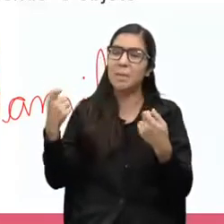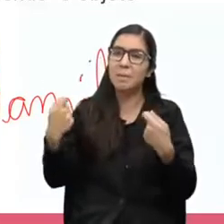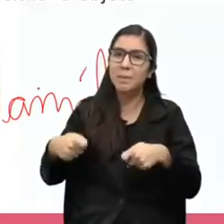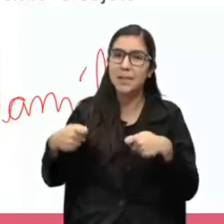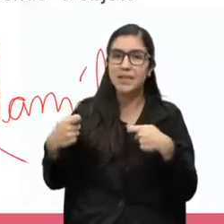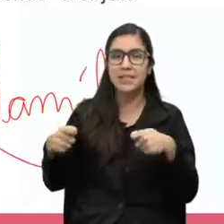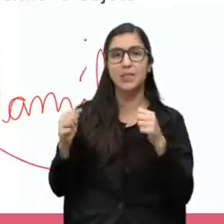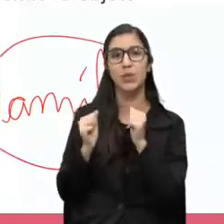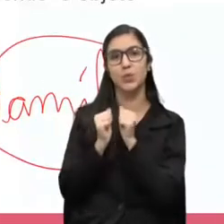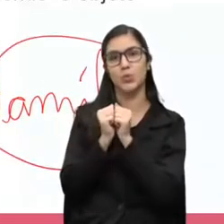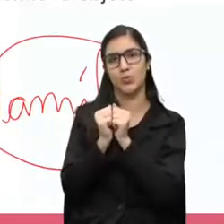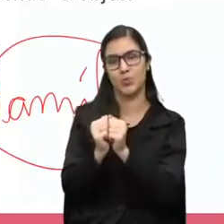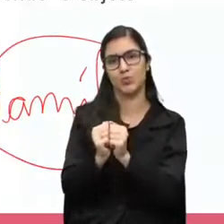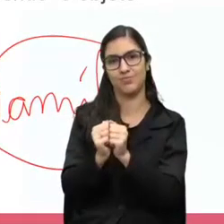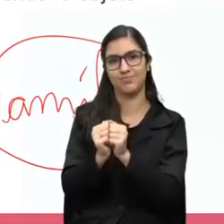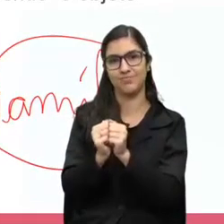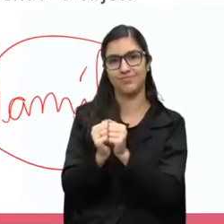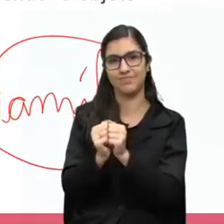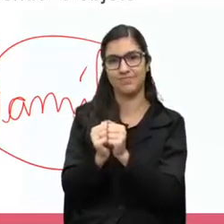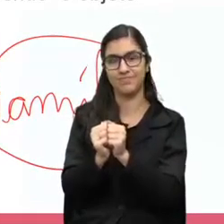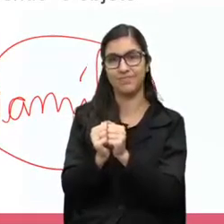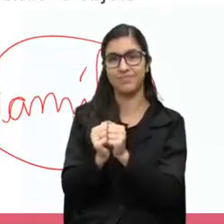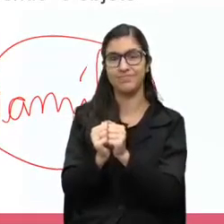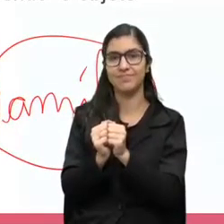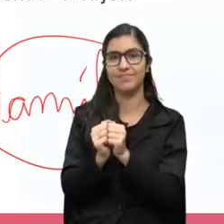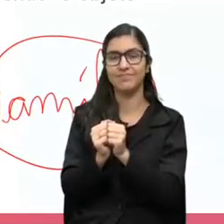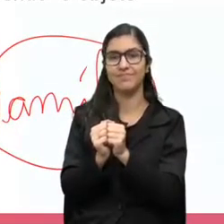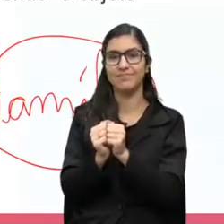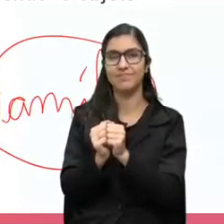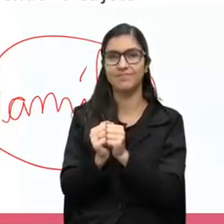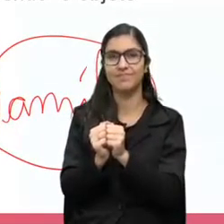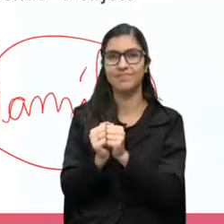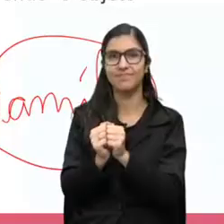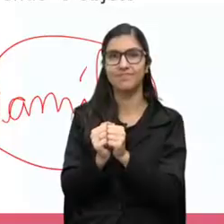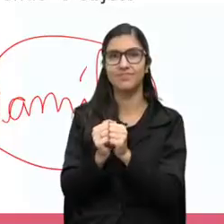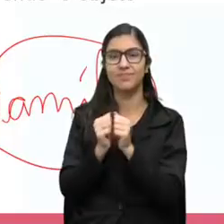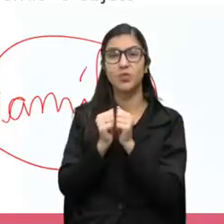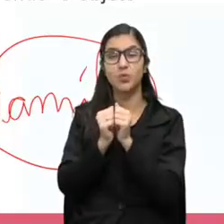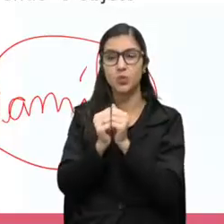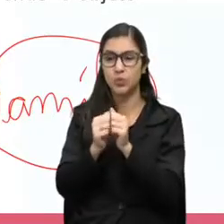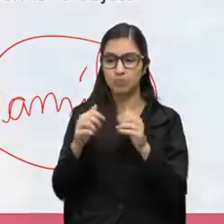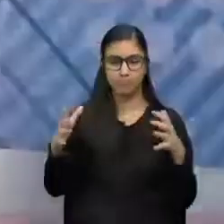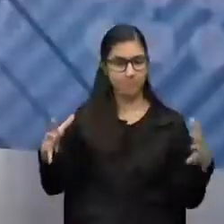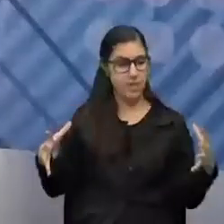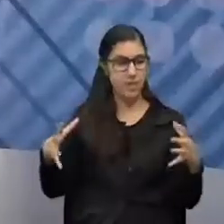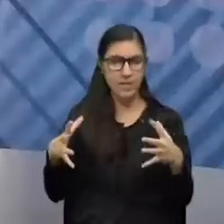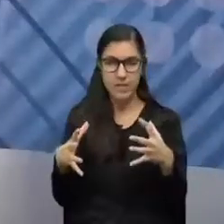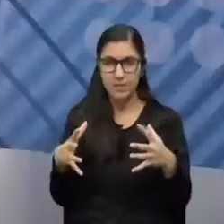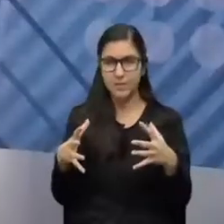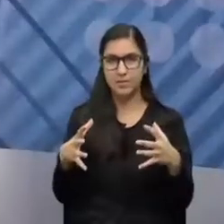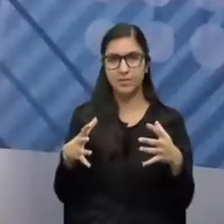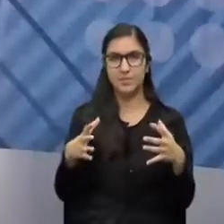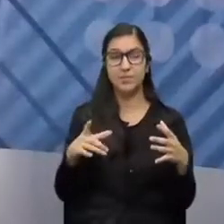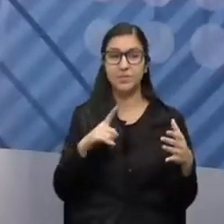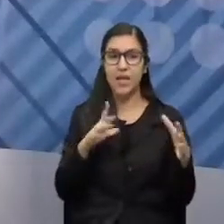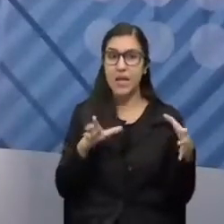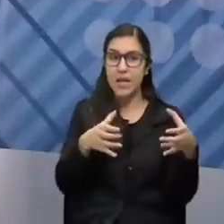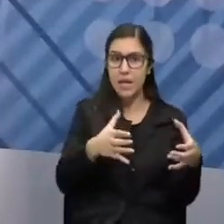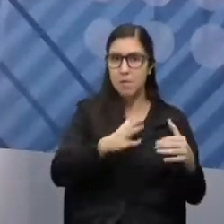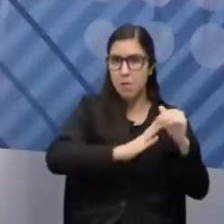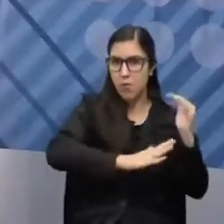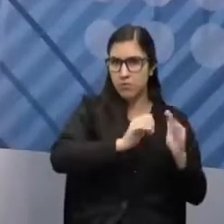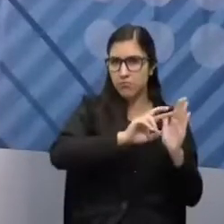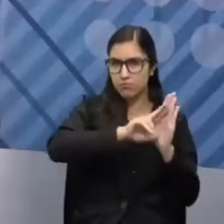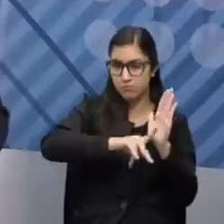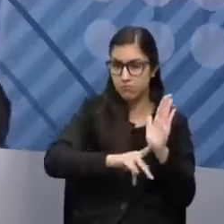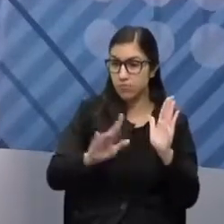precisa estar junto com a nossa equipe que vai trabalhar com essa criança. Porque eu